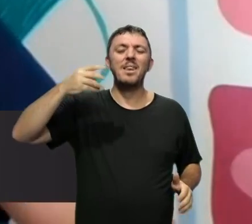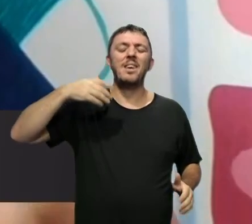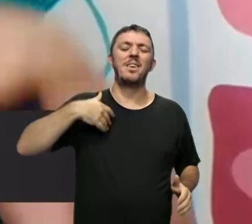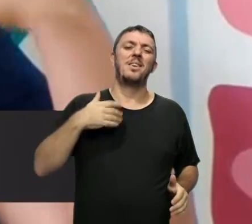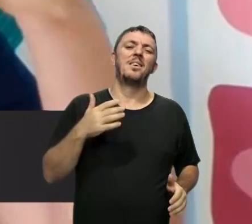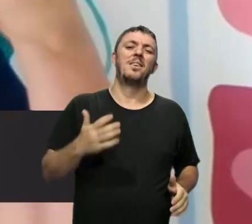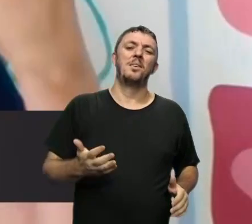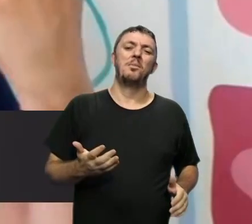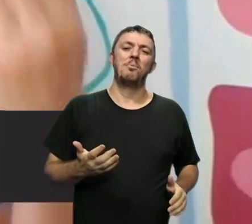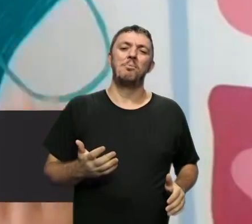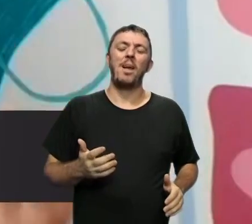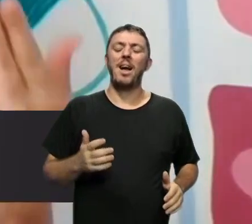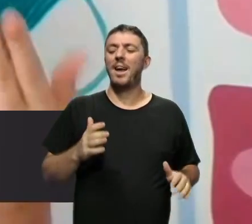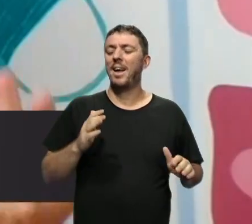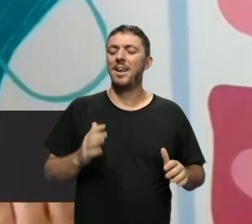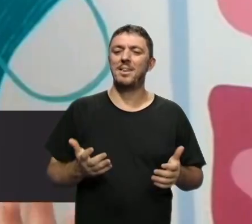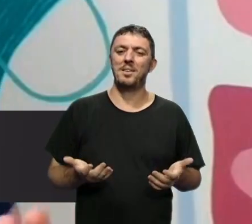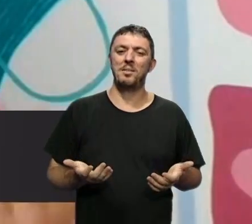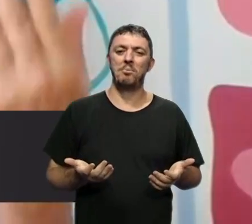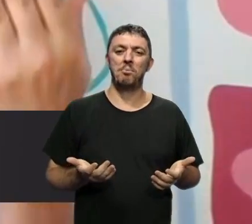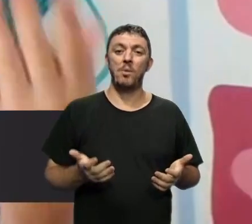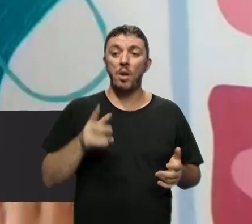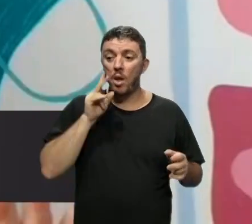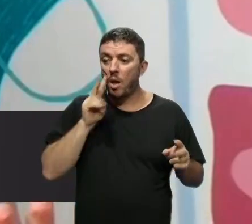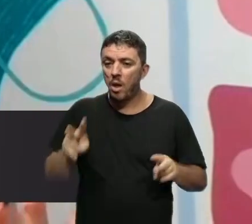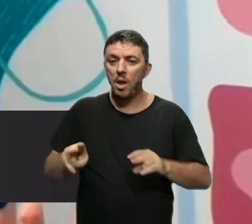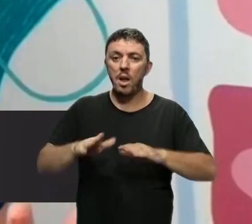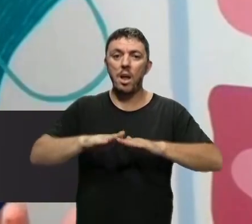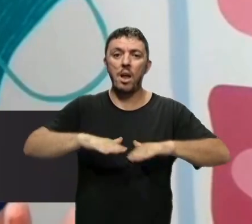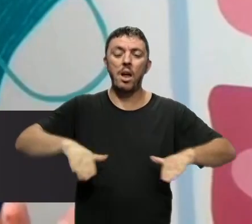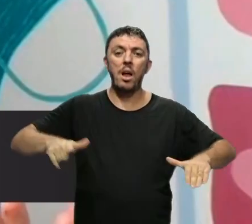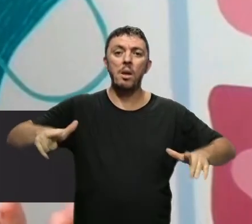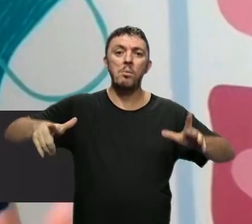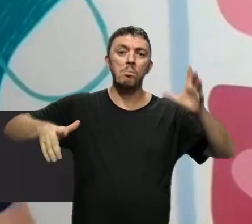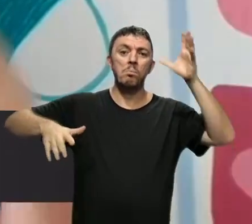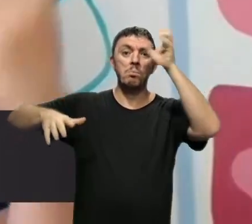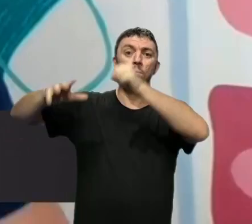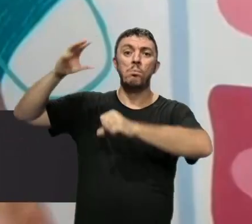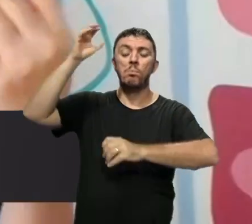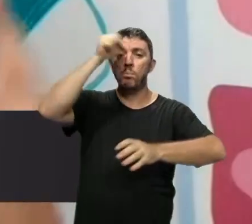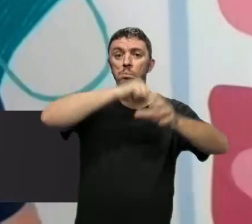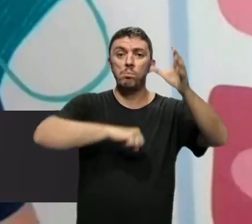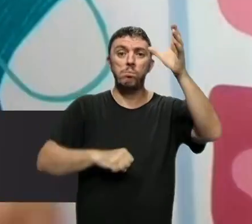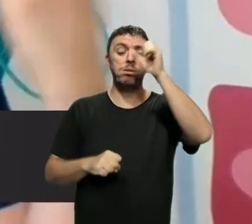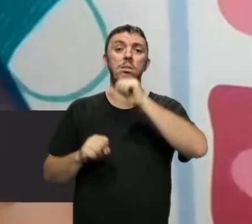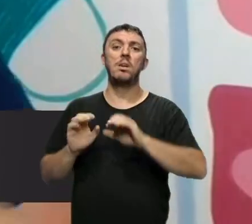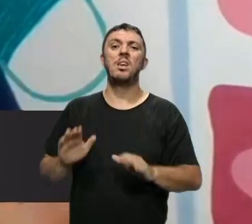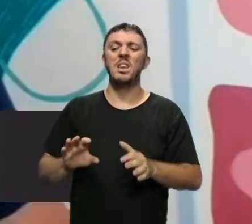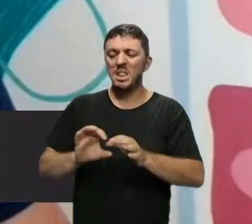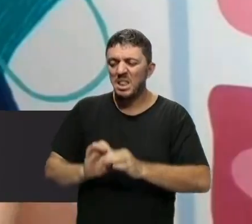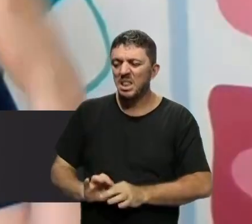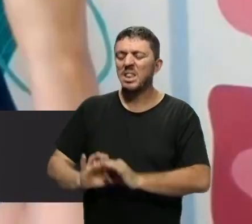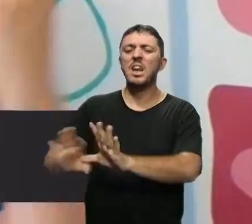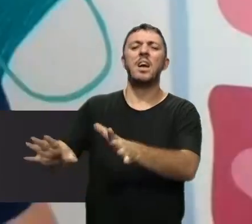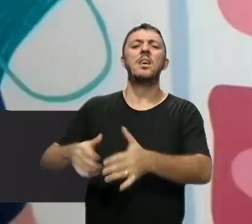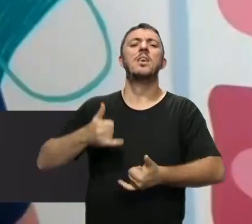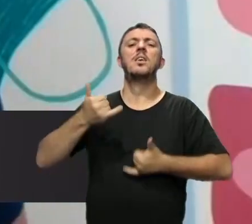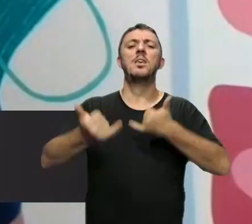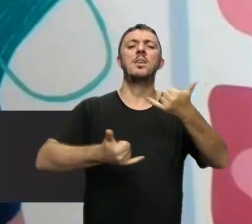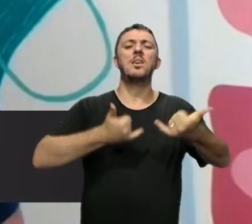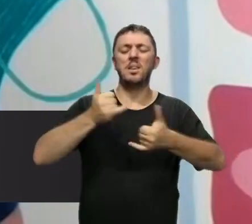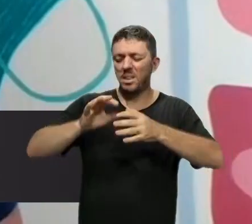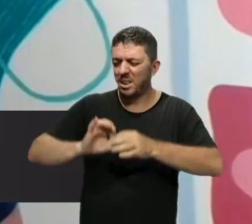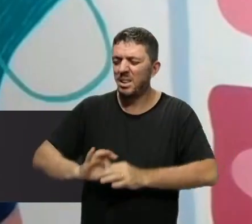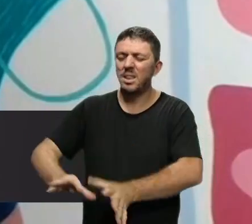escola. Como: olha o que as crianças estão aprendendo. Deixa elas brincar, deixa elas pular na lama e